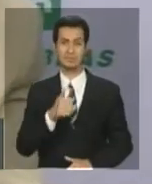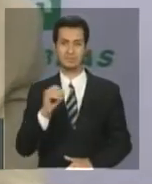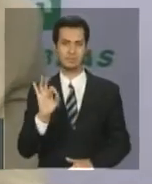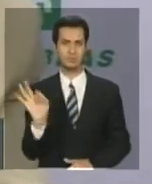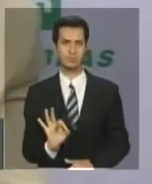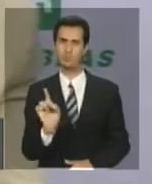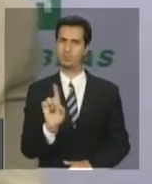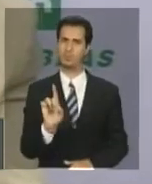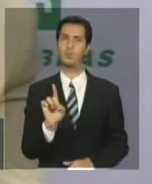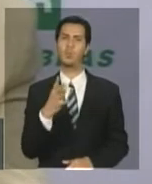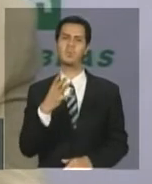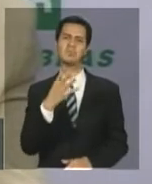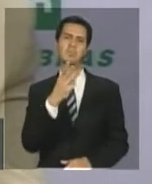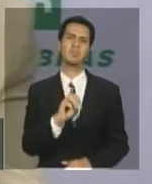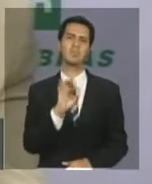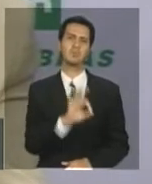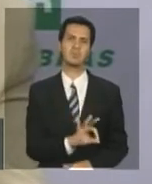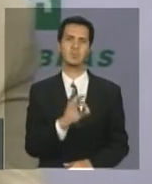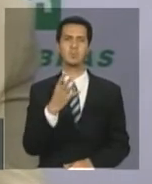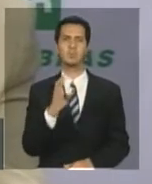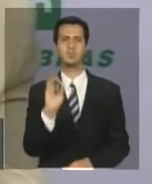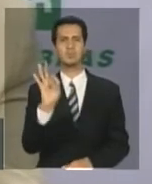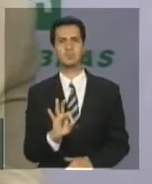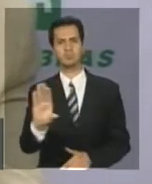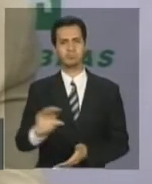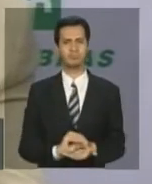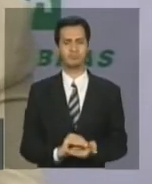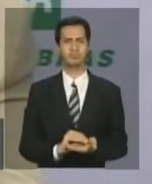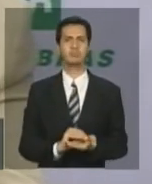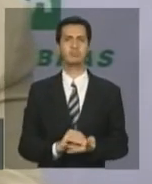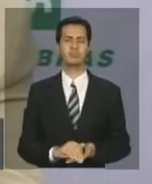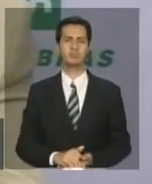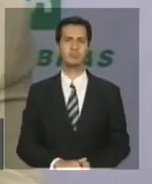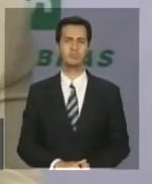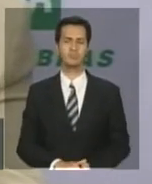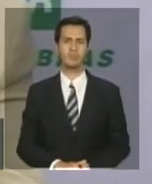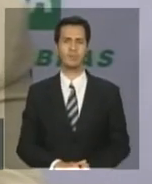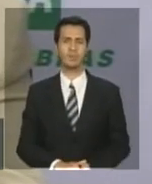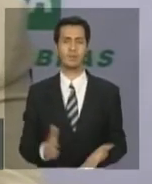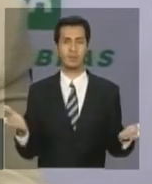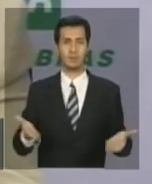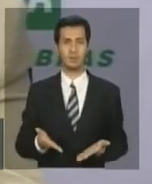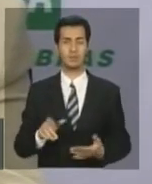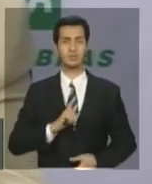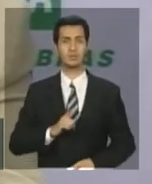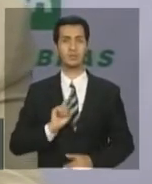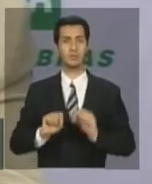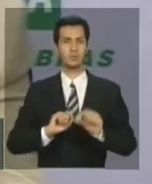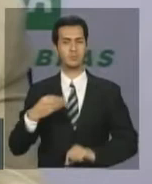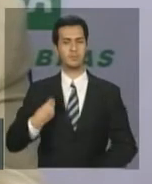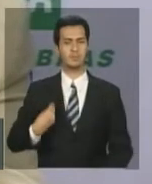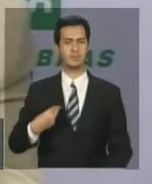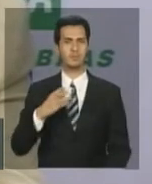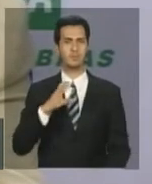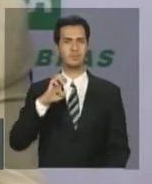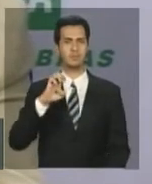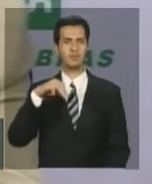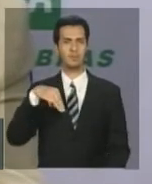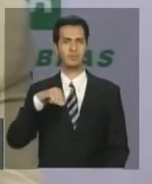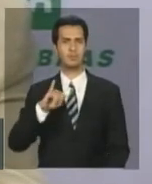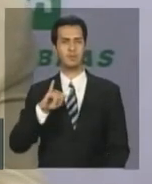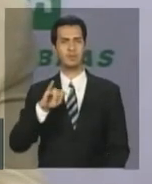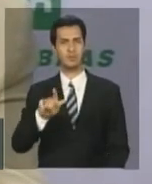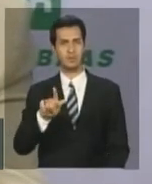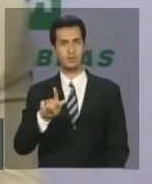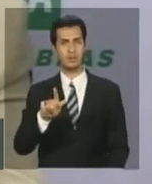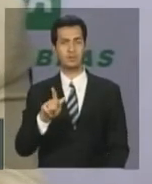mais recentemente, na área de gás e energia, nós temos um bom exemplo, que é a participação da CEMIG na Gás Brasiliano. Esse